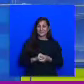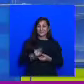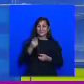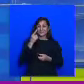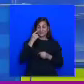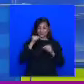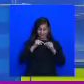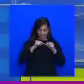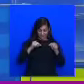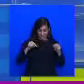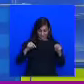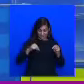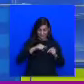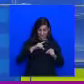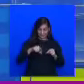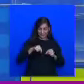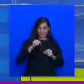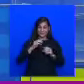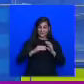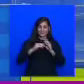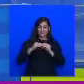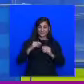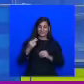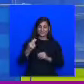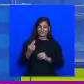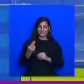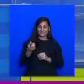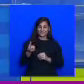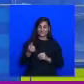Vamos confirmar as 15 dezenas sorteadas no concurso